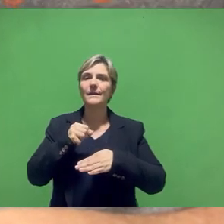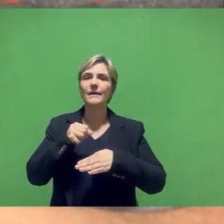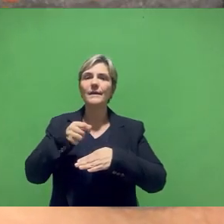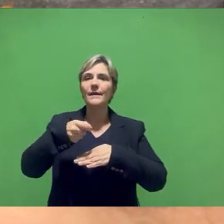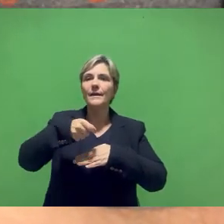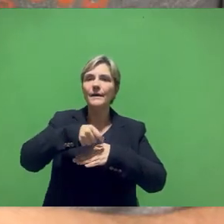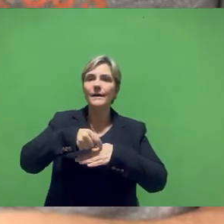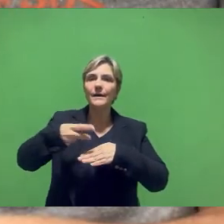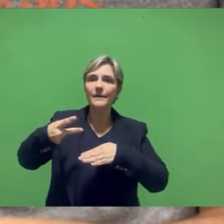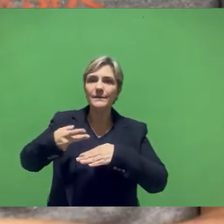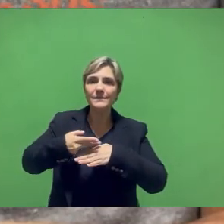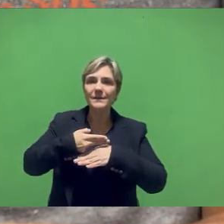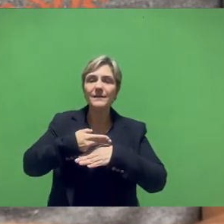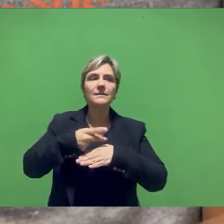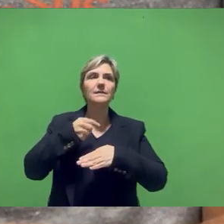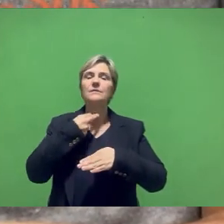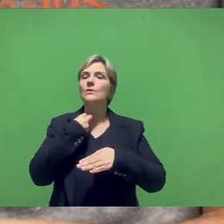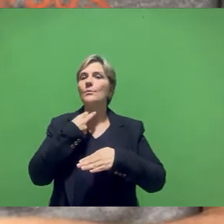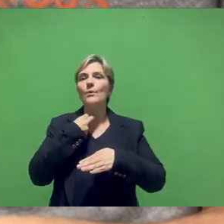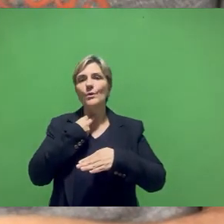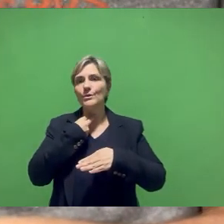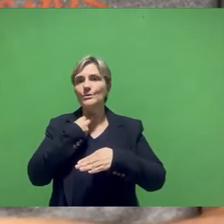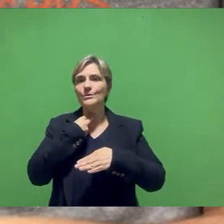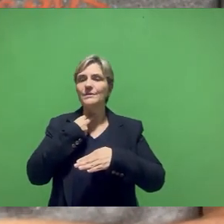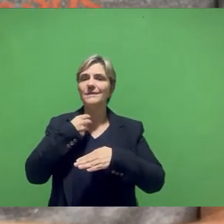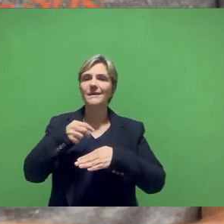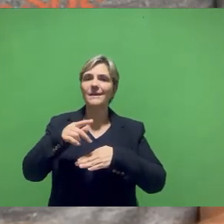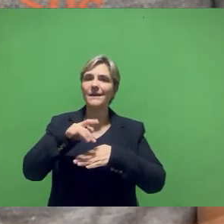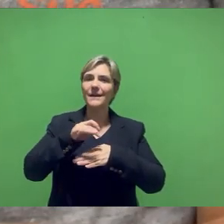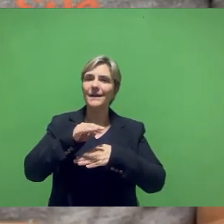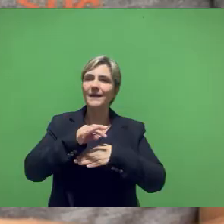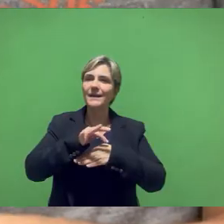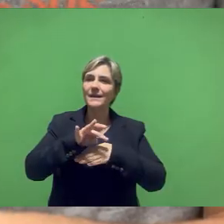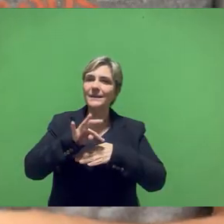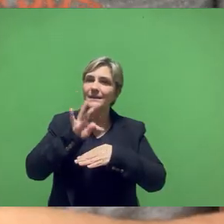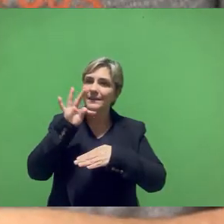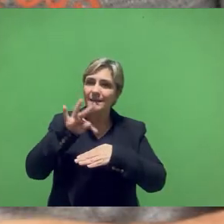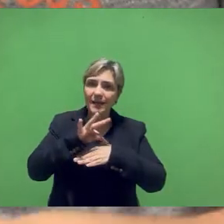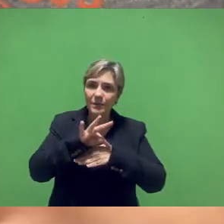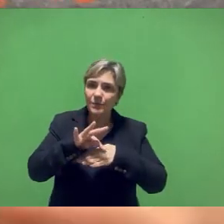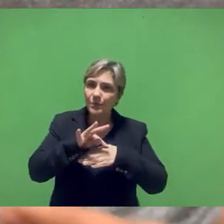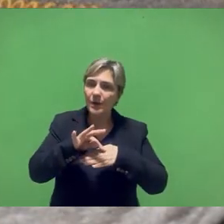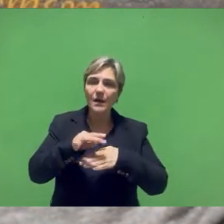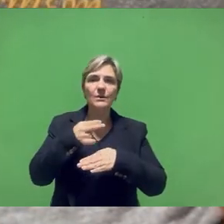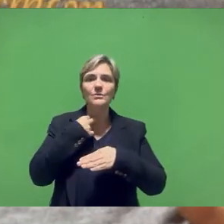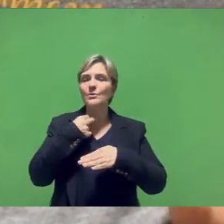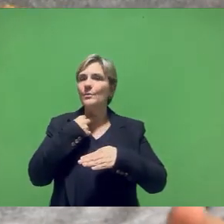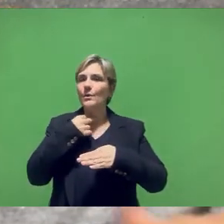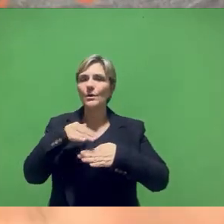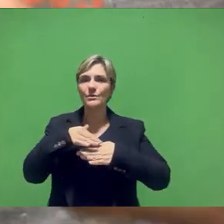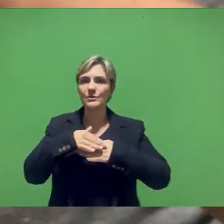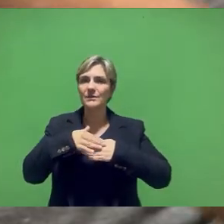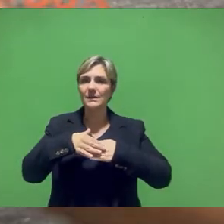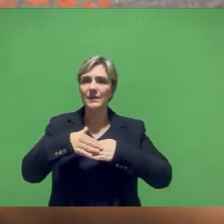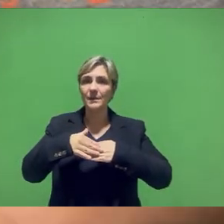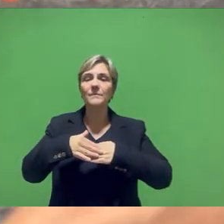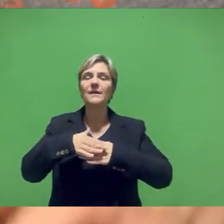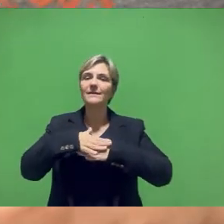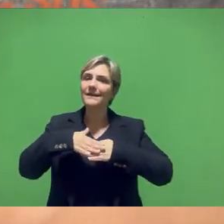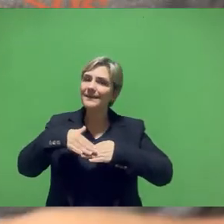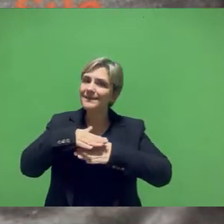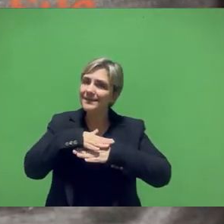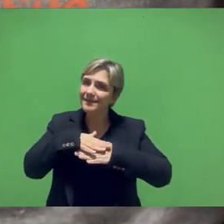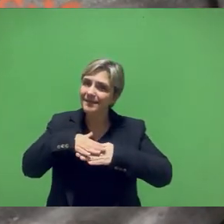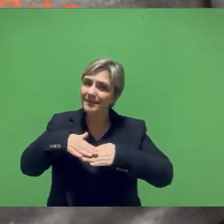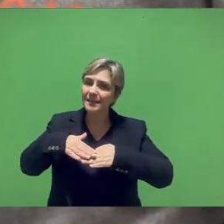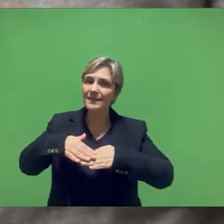em cicatriz, em tatuagem, em estria, né? A pele tem que estar intacta, não pode ter depressões estranhas, né? A pele